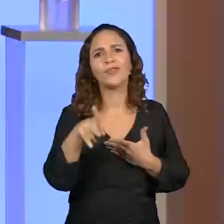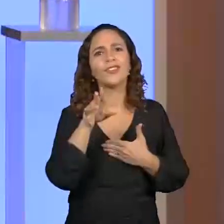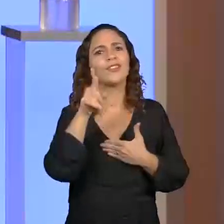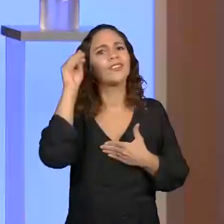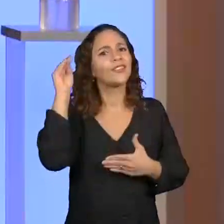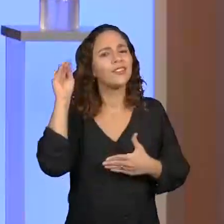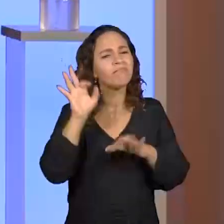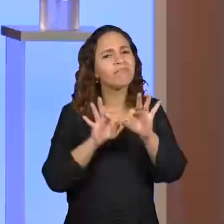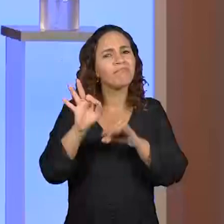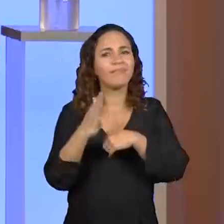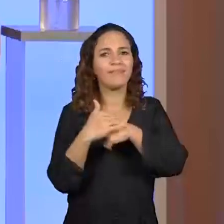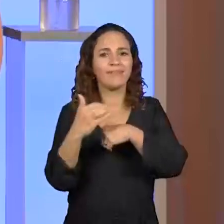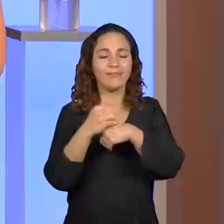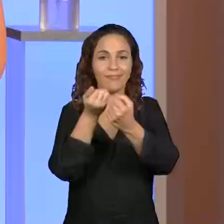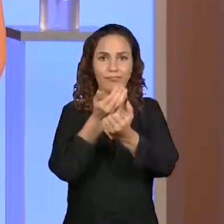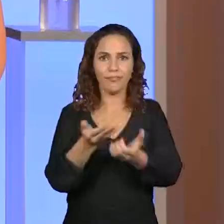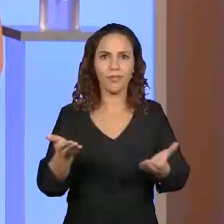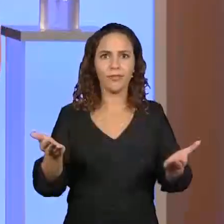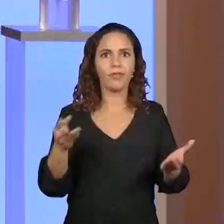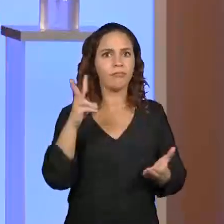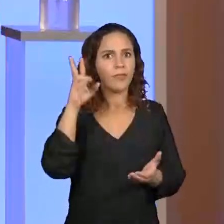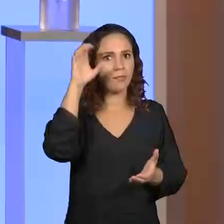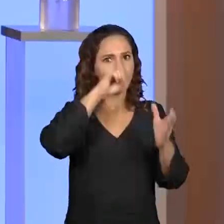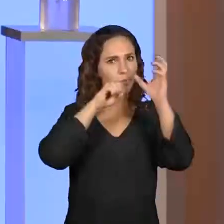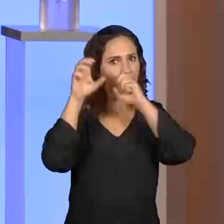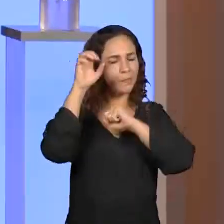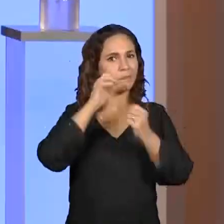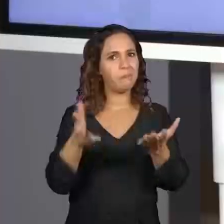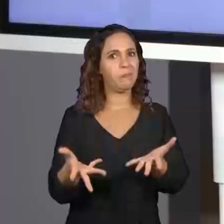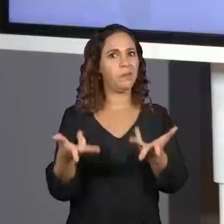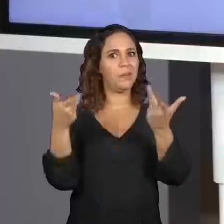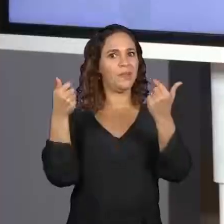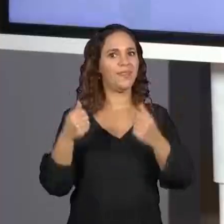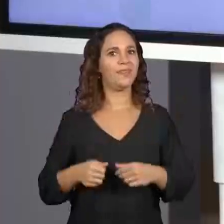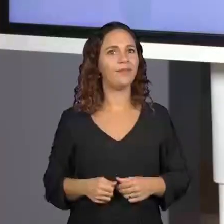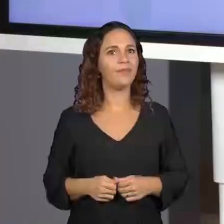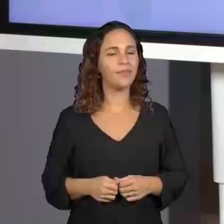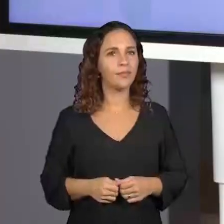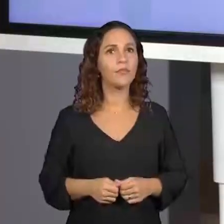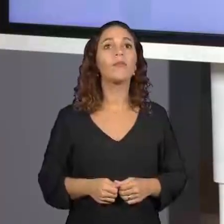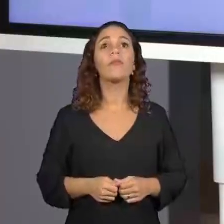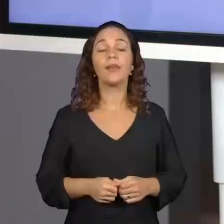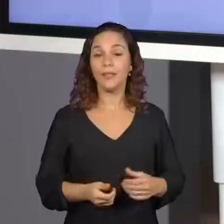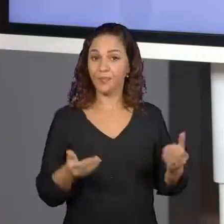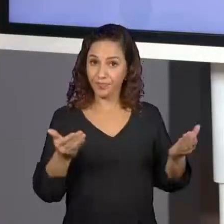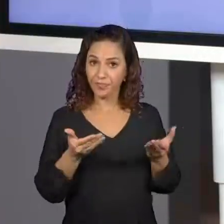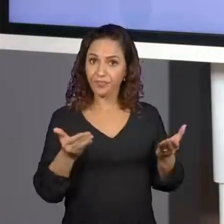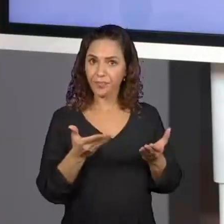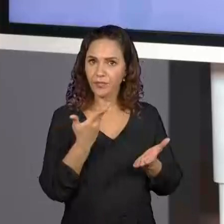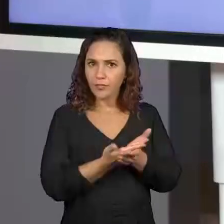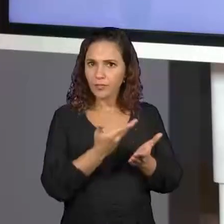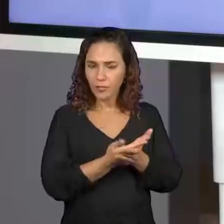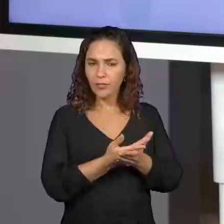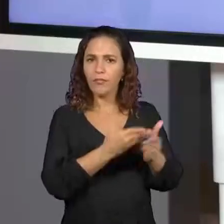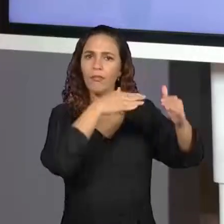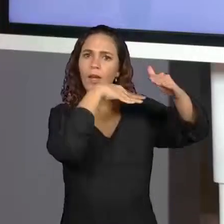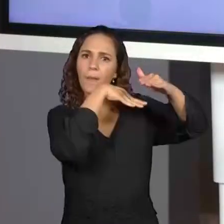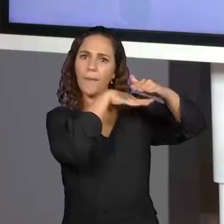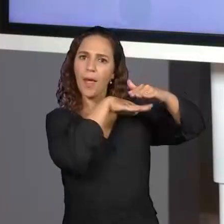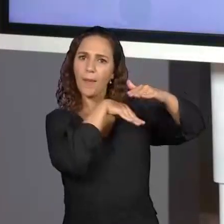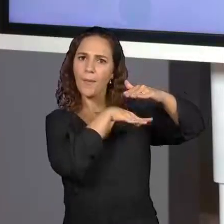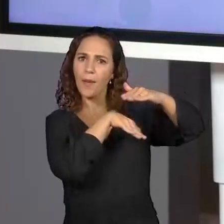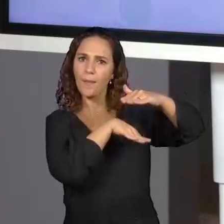carinho e tenho certeza que o conteúdo será maravilhoso. Essa é mais uma aula que ficará disponível no repositório